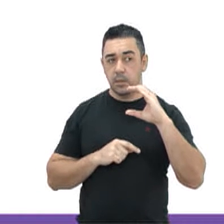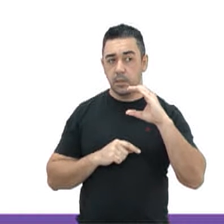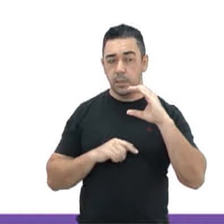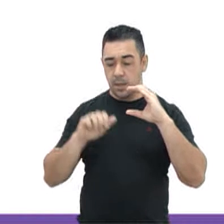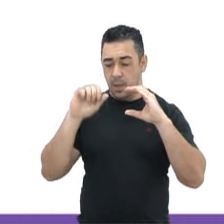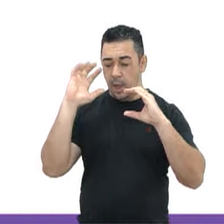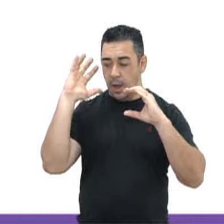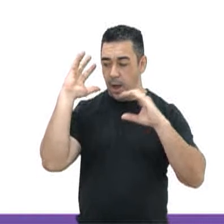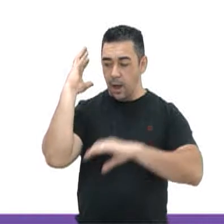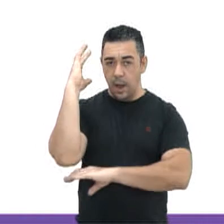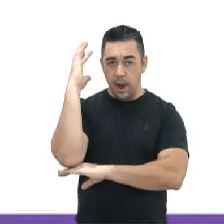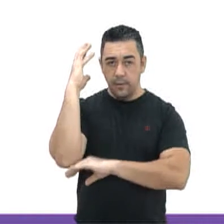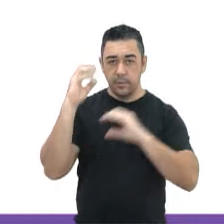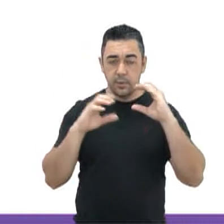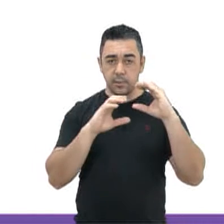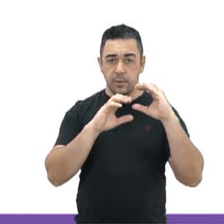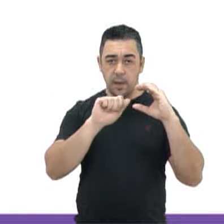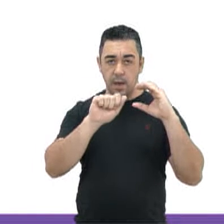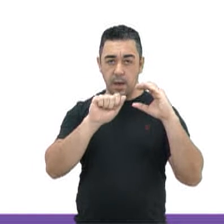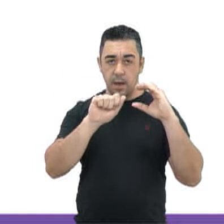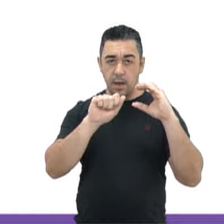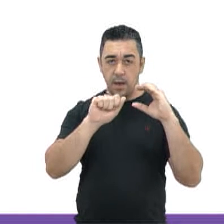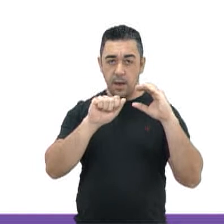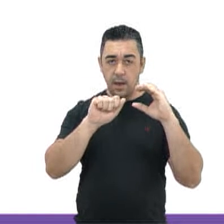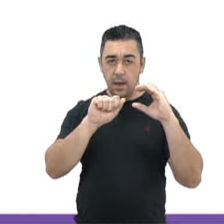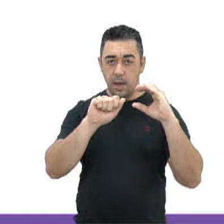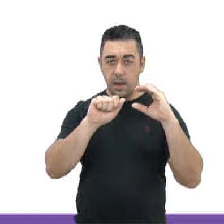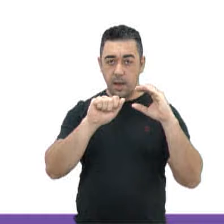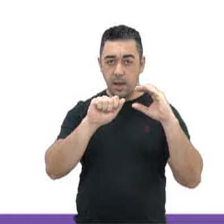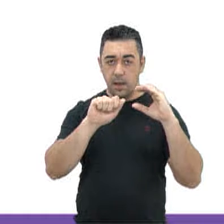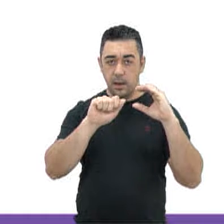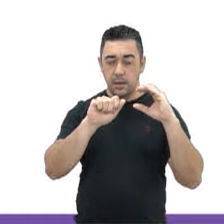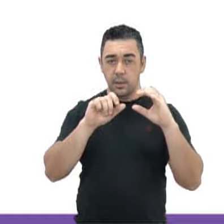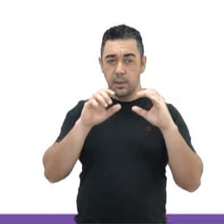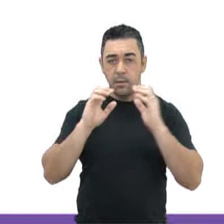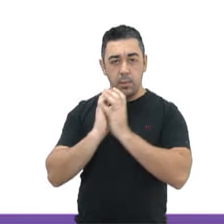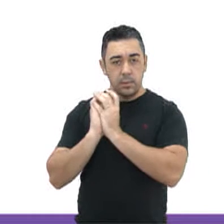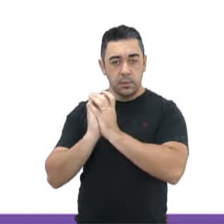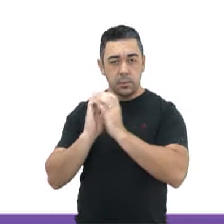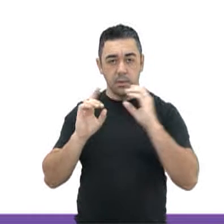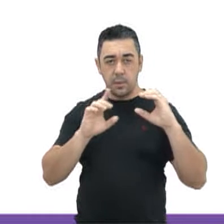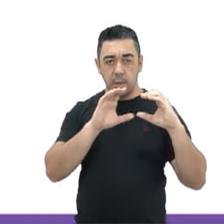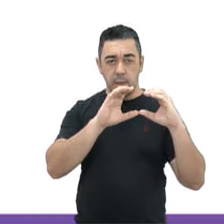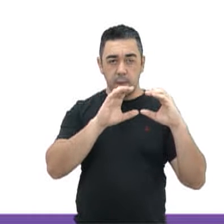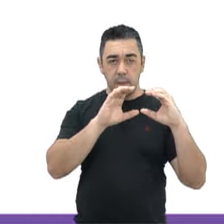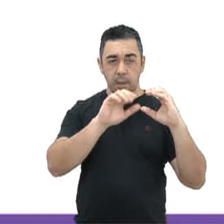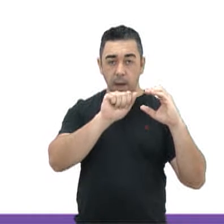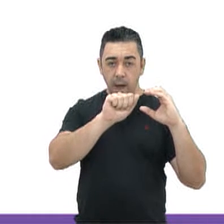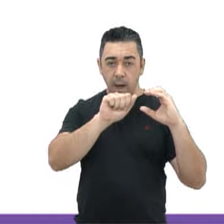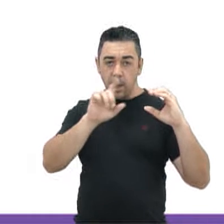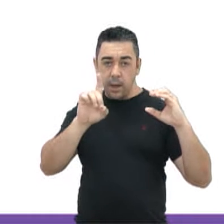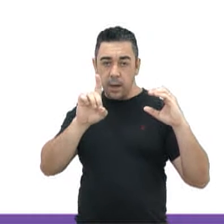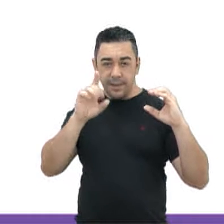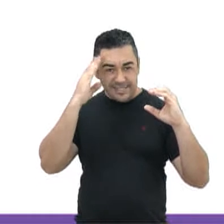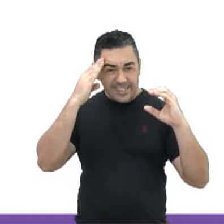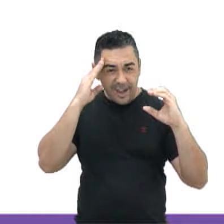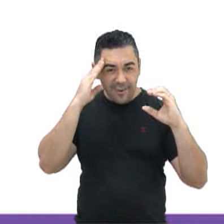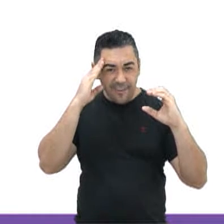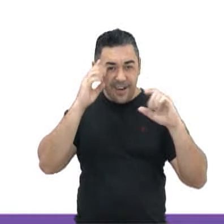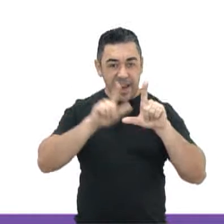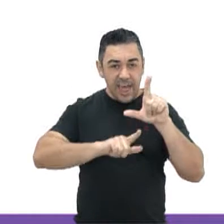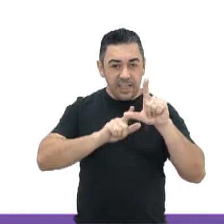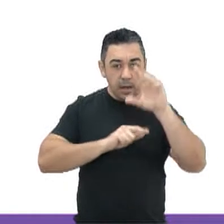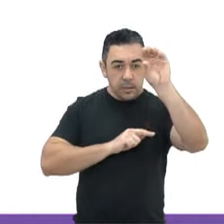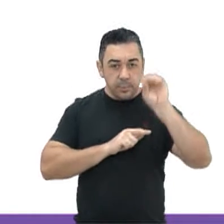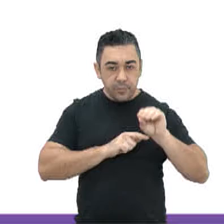Uma árvore. Então, C-A. Tem um dado. D. Você vai pegar só a primeira